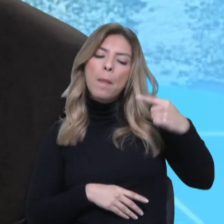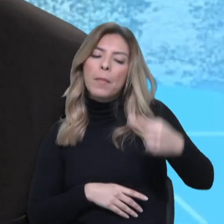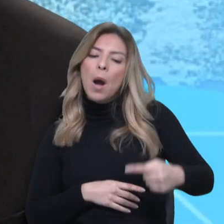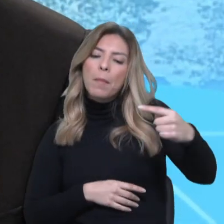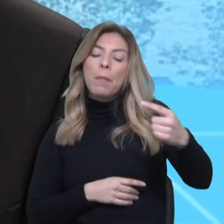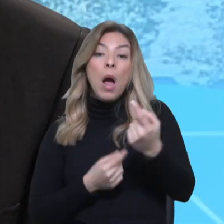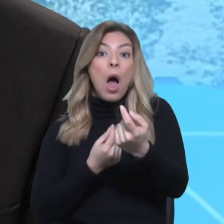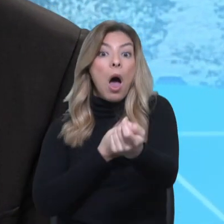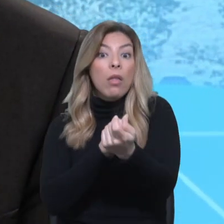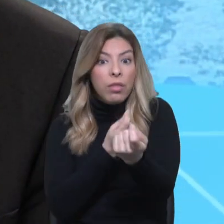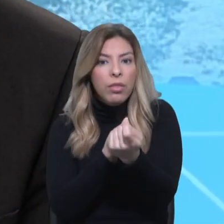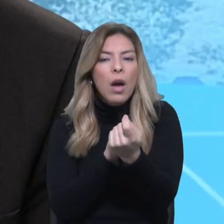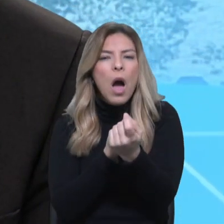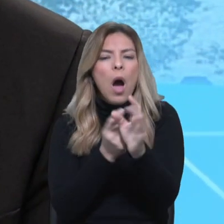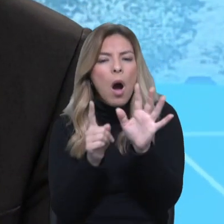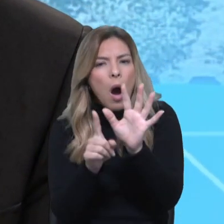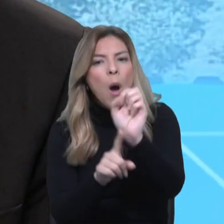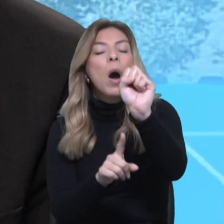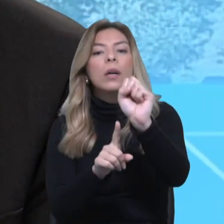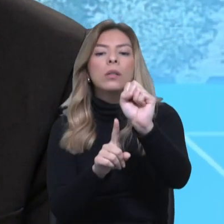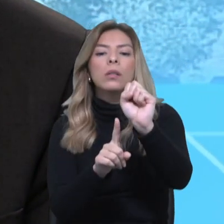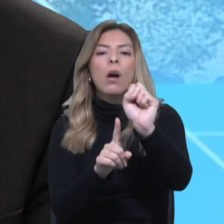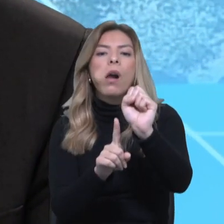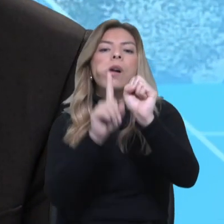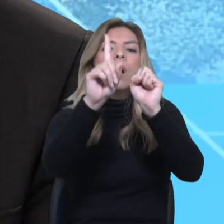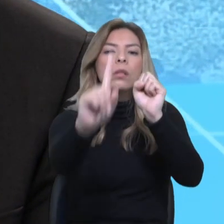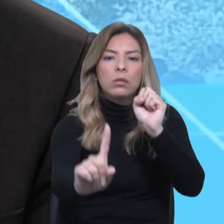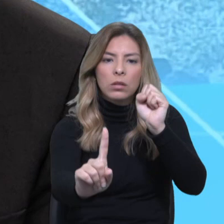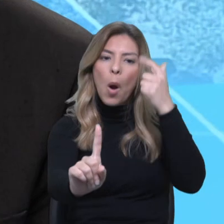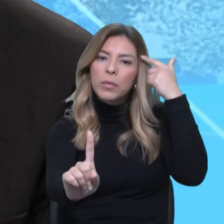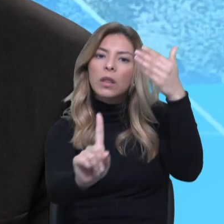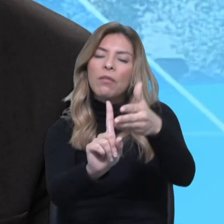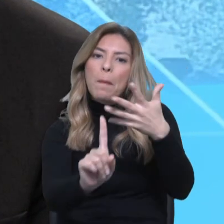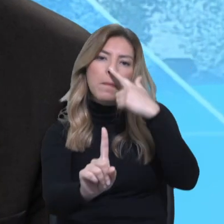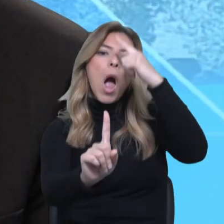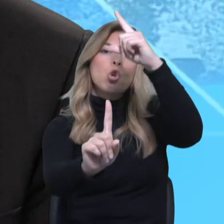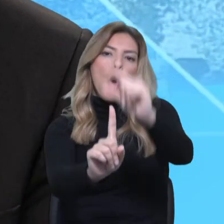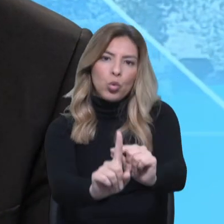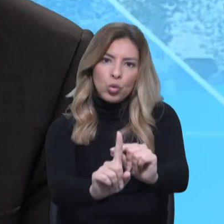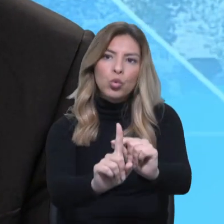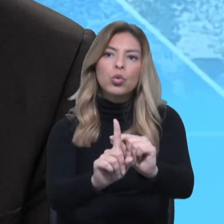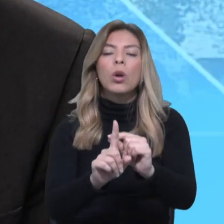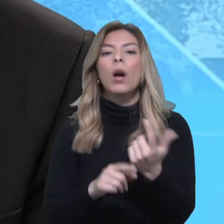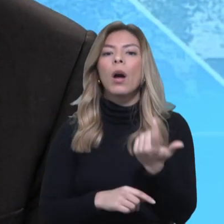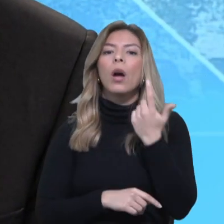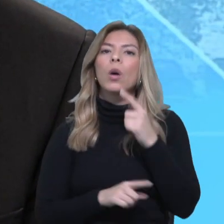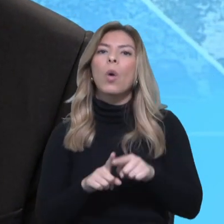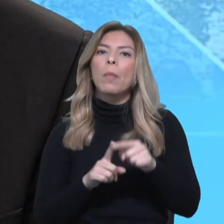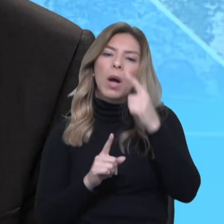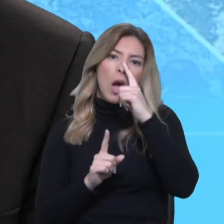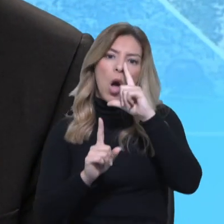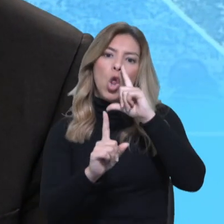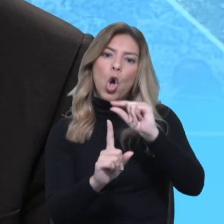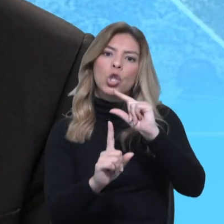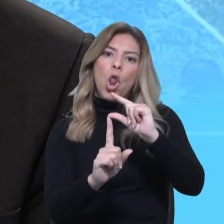de referência, aparece um outro ponto de referência mais longínquo. Nunca chegamos ao horizonte, porque o horizonte está sempre a afastar-se.